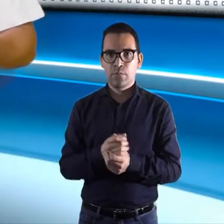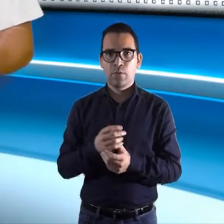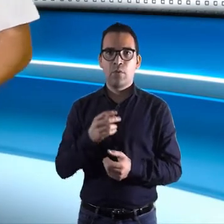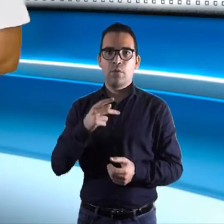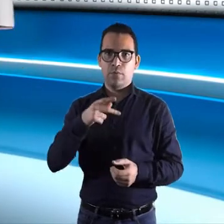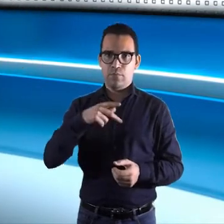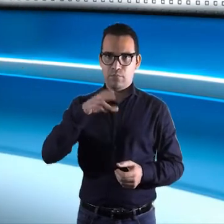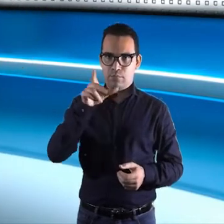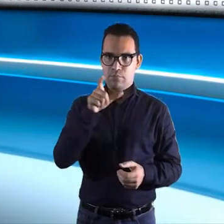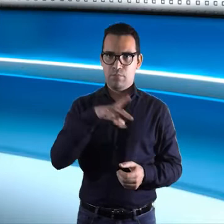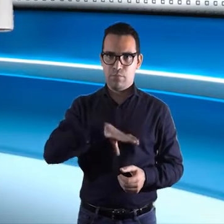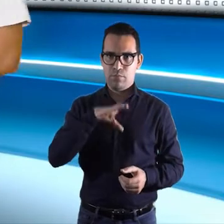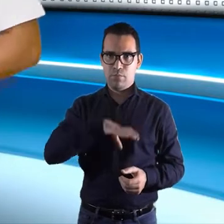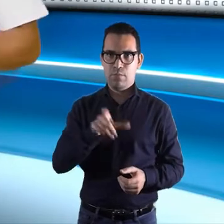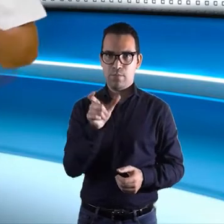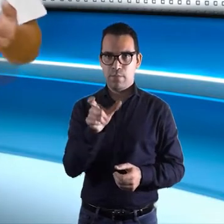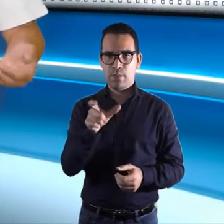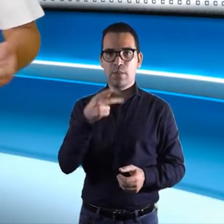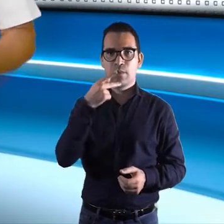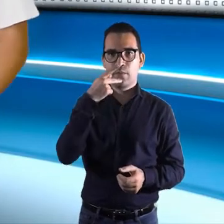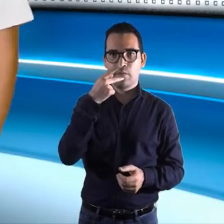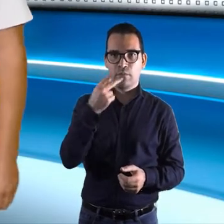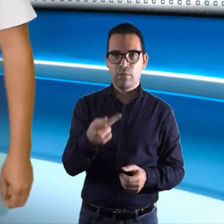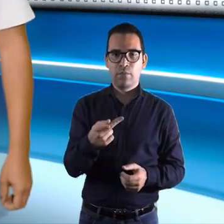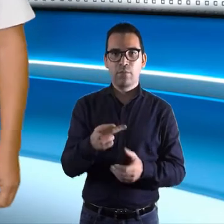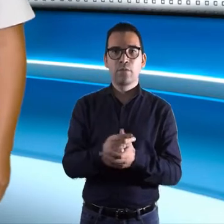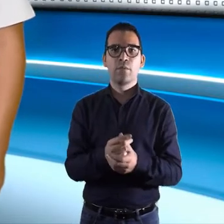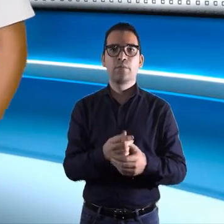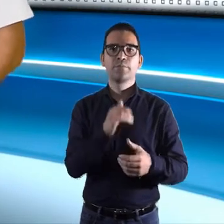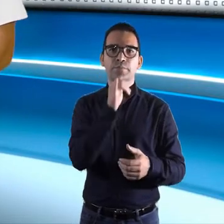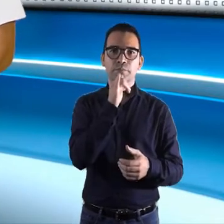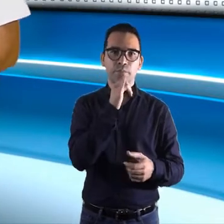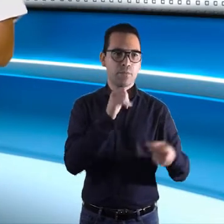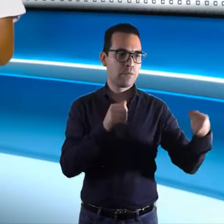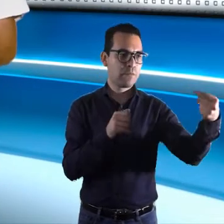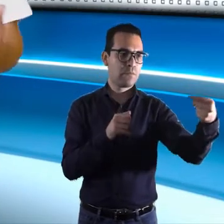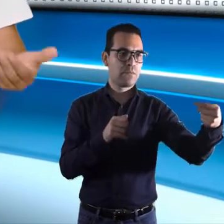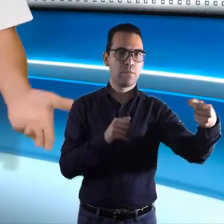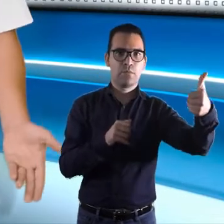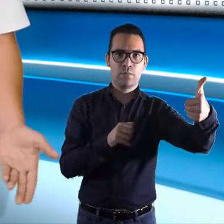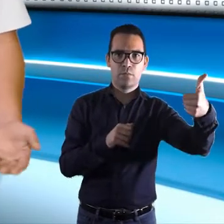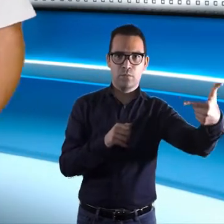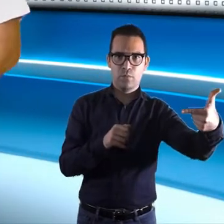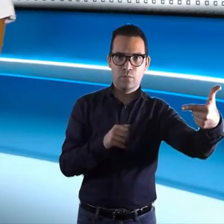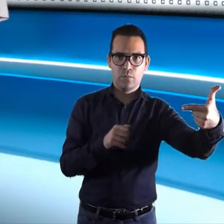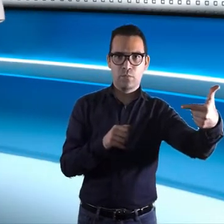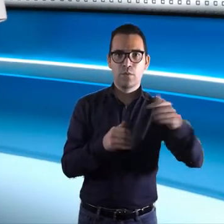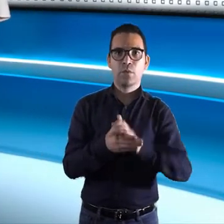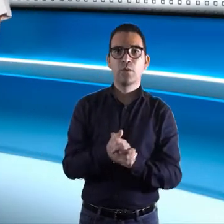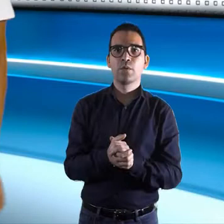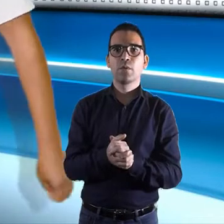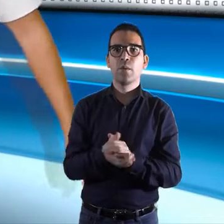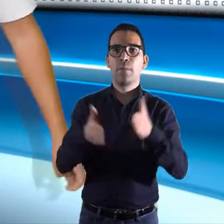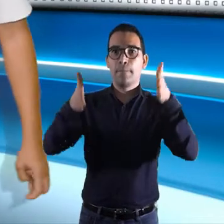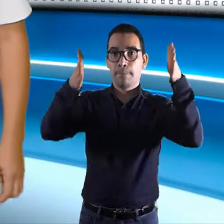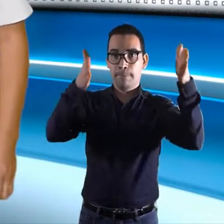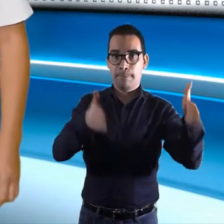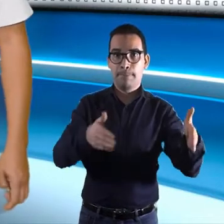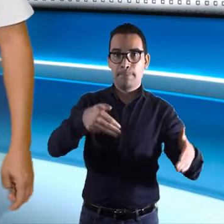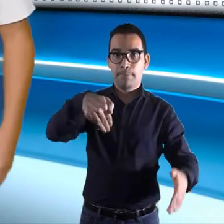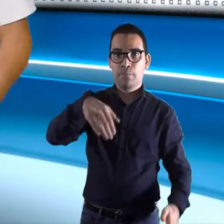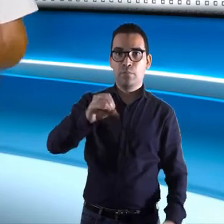é feita o módulo de 12 negativo ou o valor absoluto de